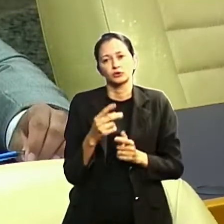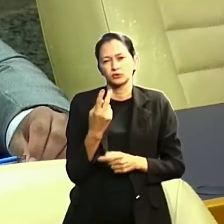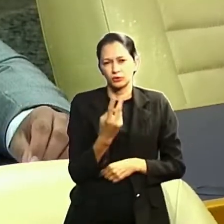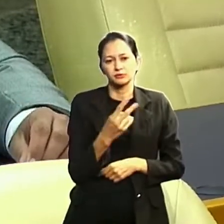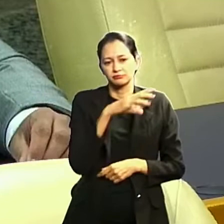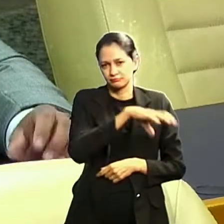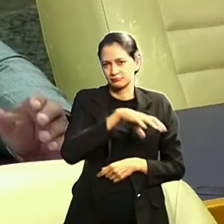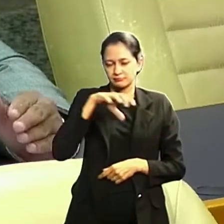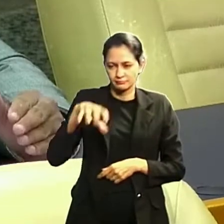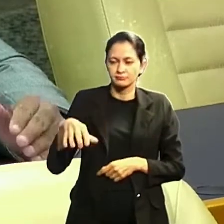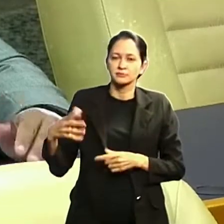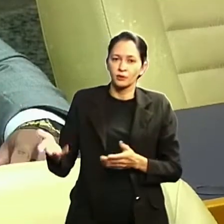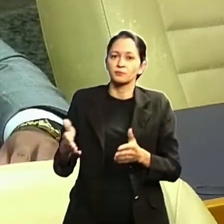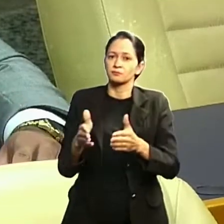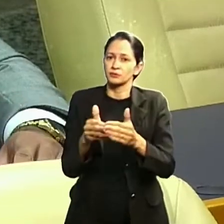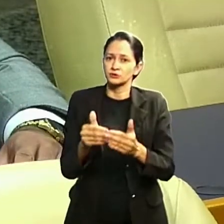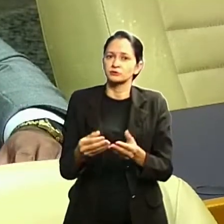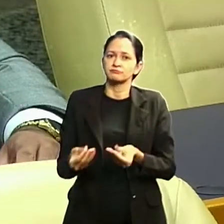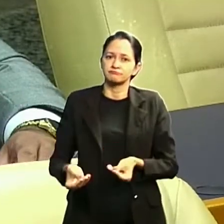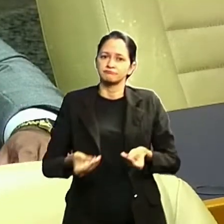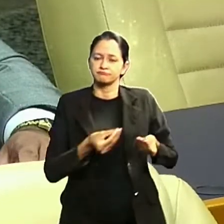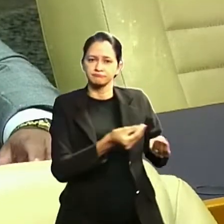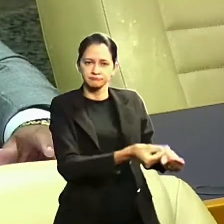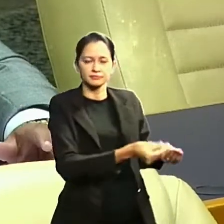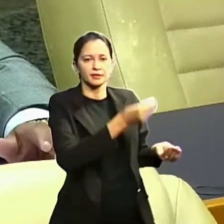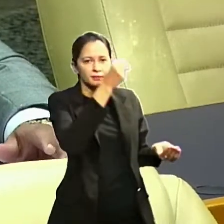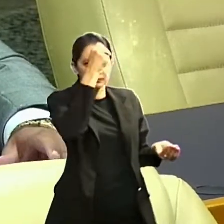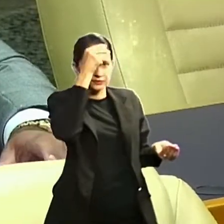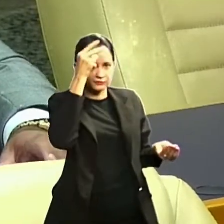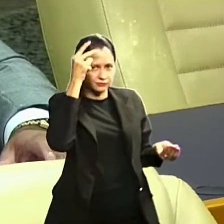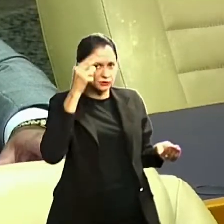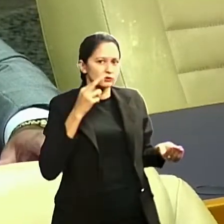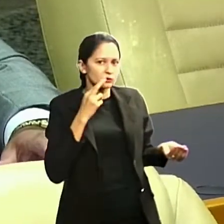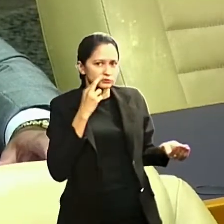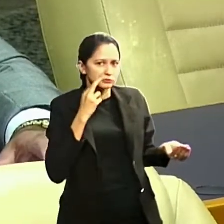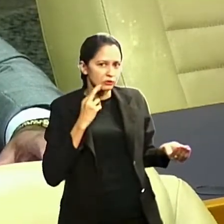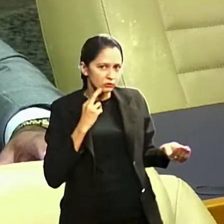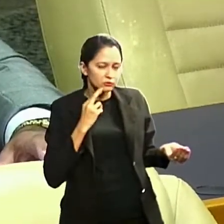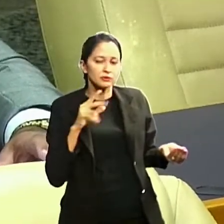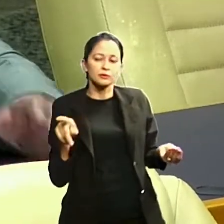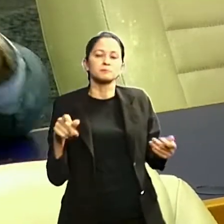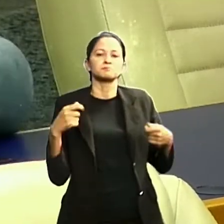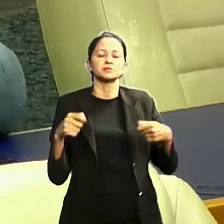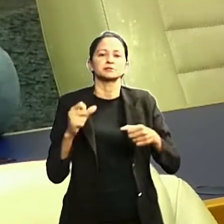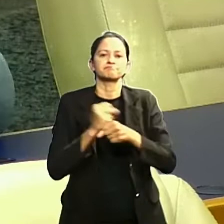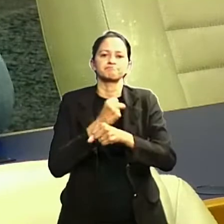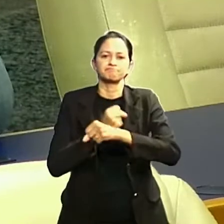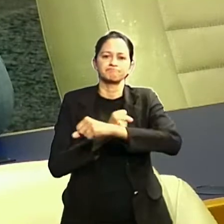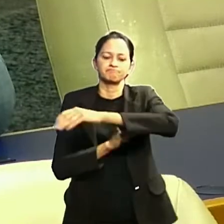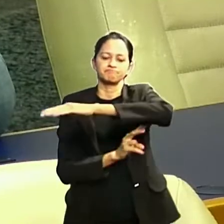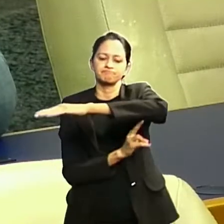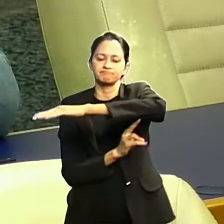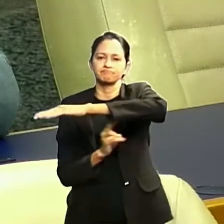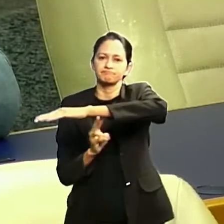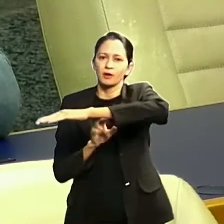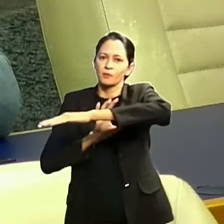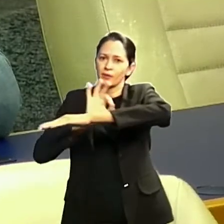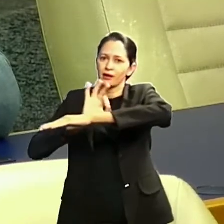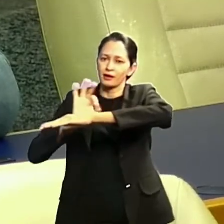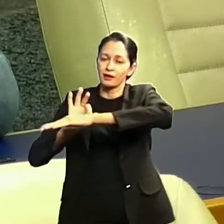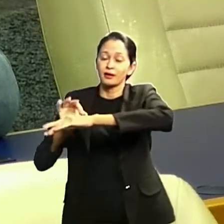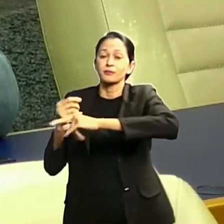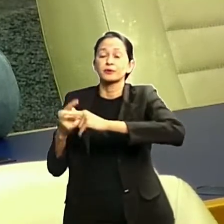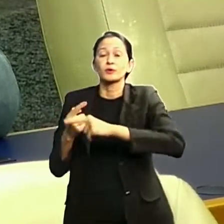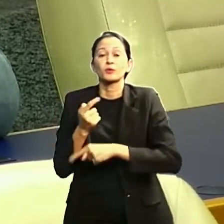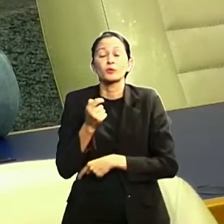entregar isso ao prefeito. É necessidade aquela recuperação daquela ponte, porque muitas pessoas trafegam por ali e são